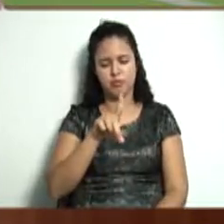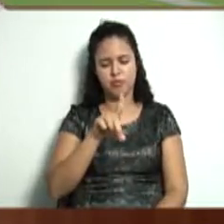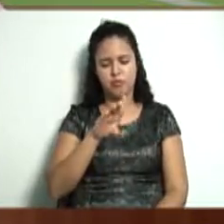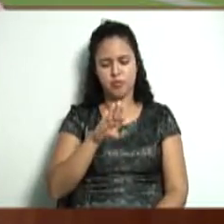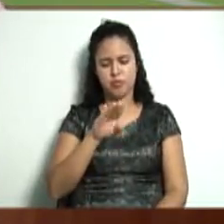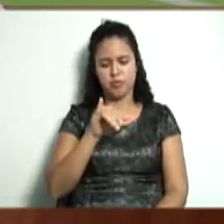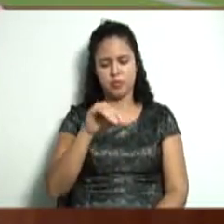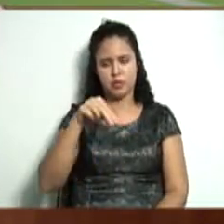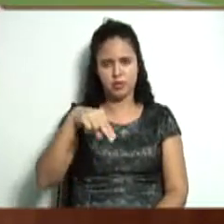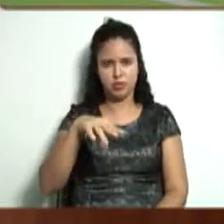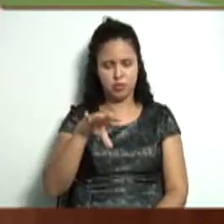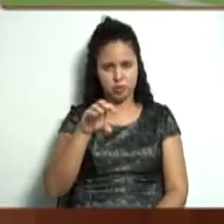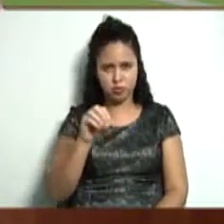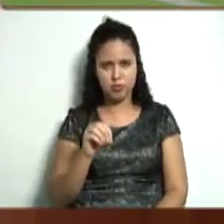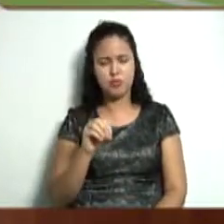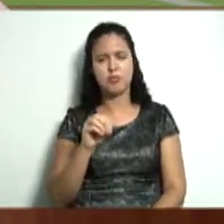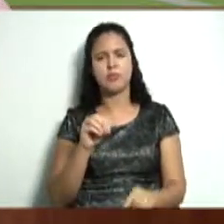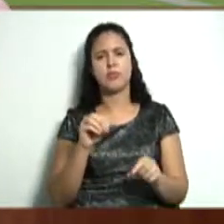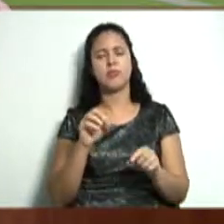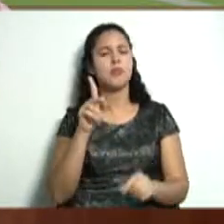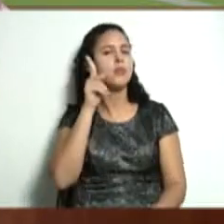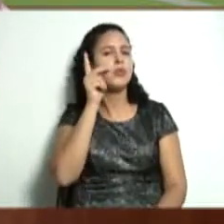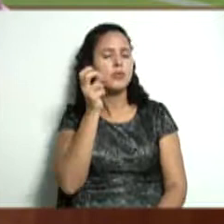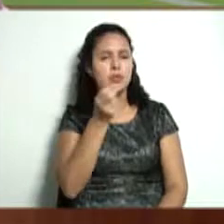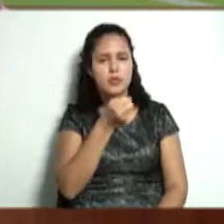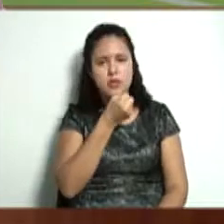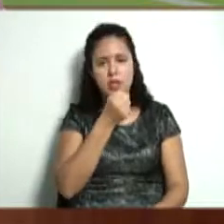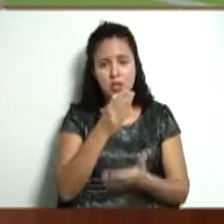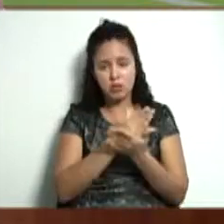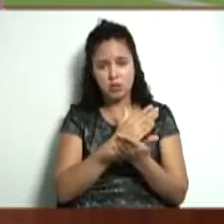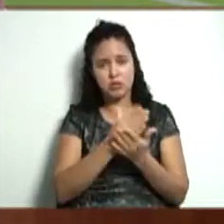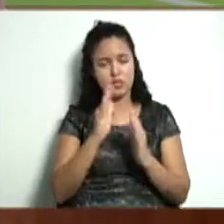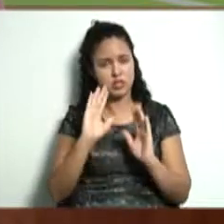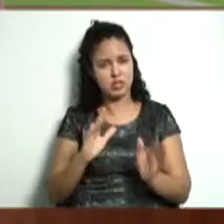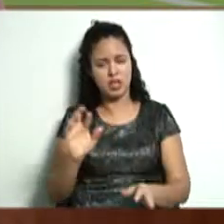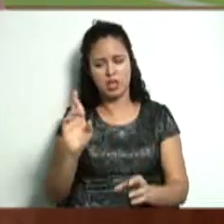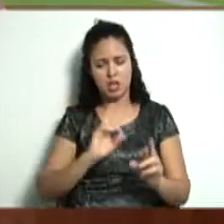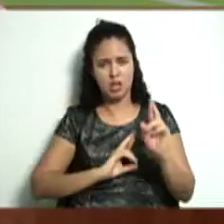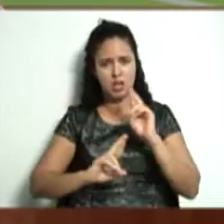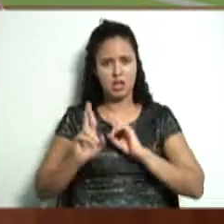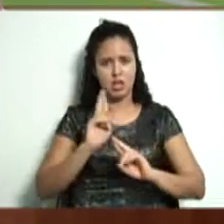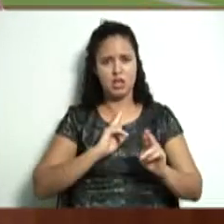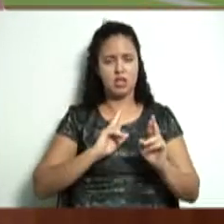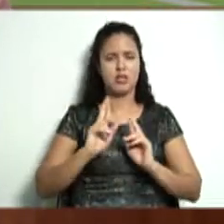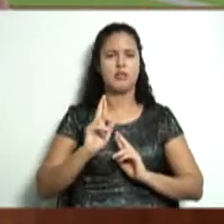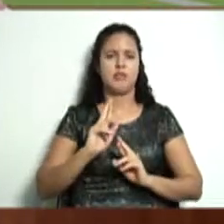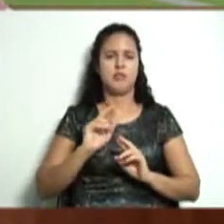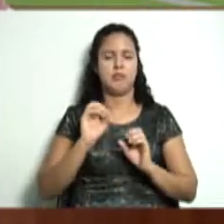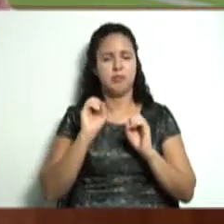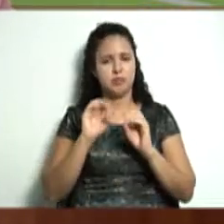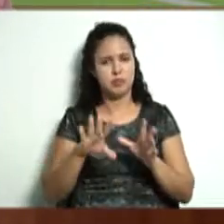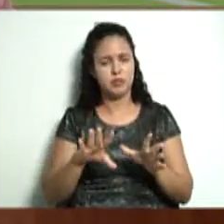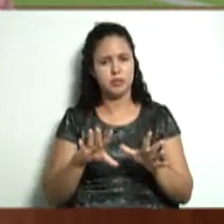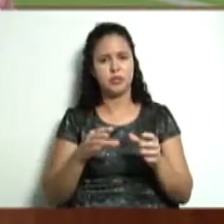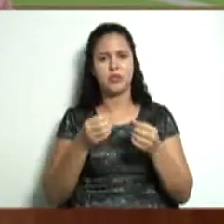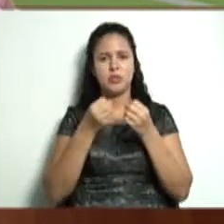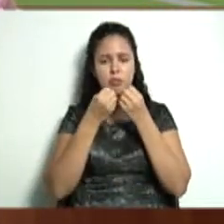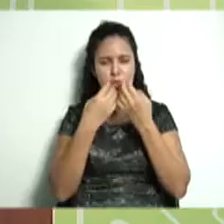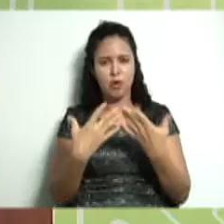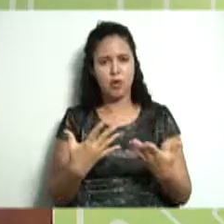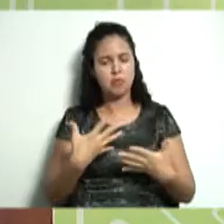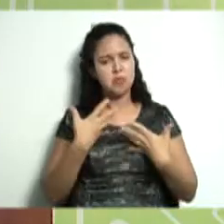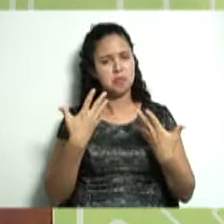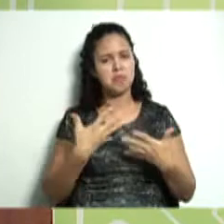e alguns já estão até respondendo, hein? Muito bom, muito bom. Pessoal, é